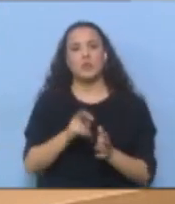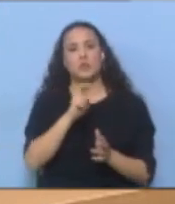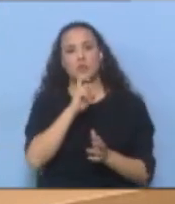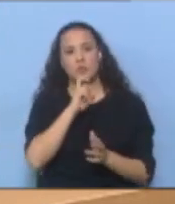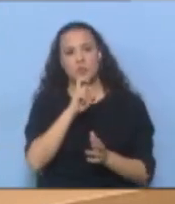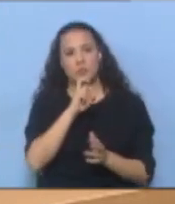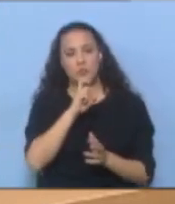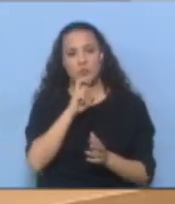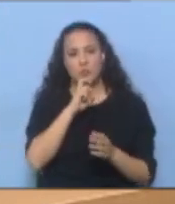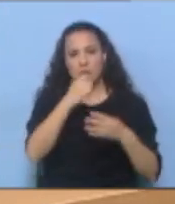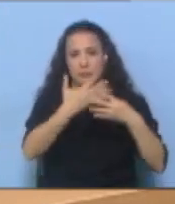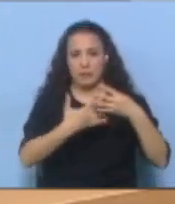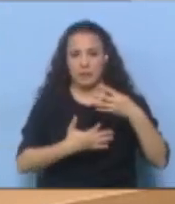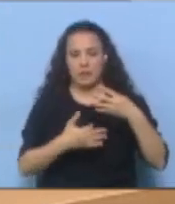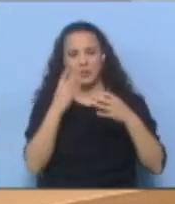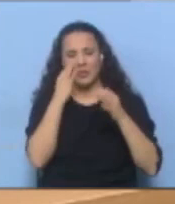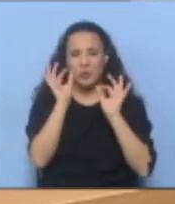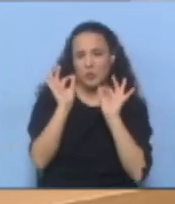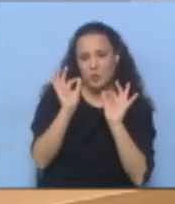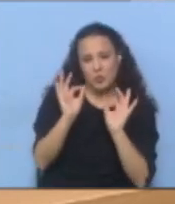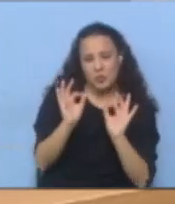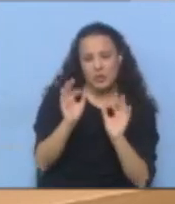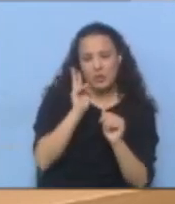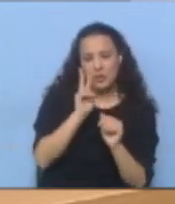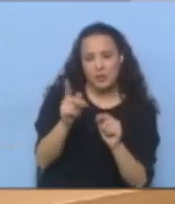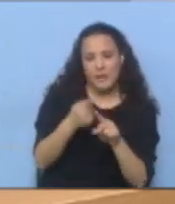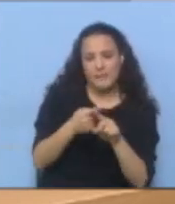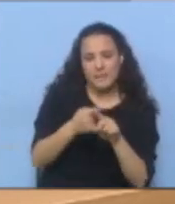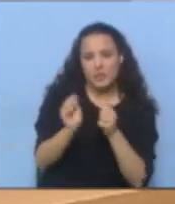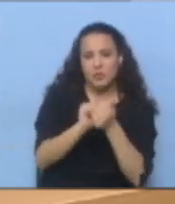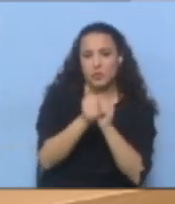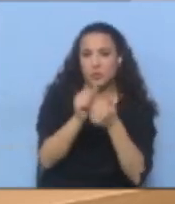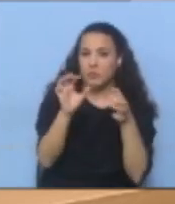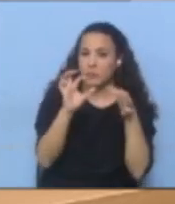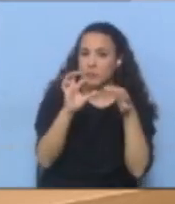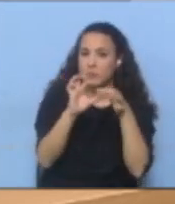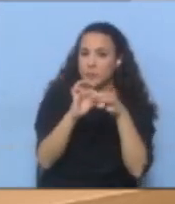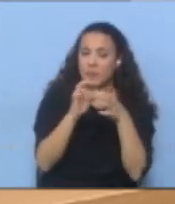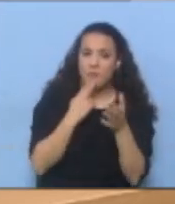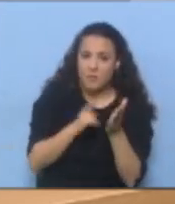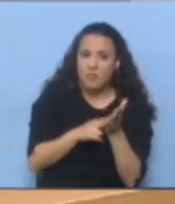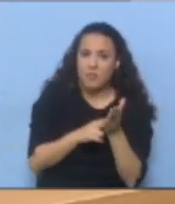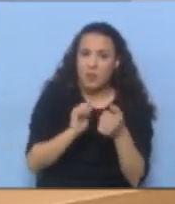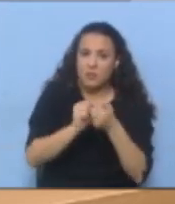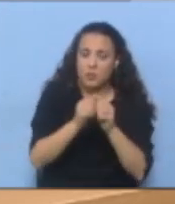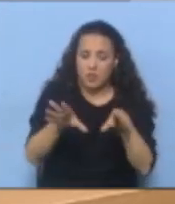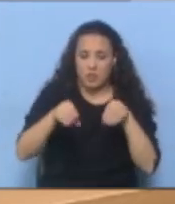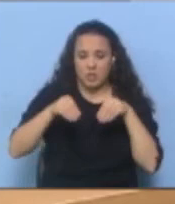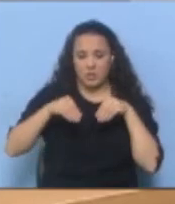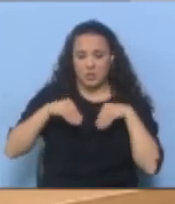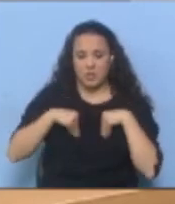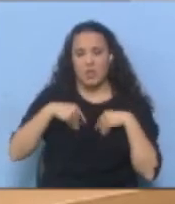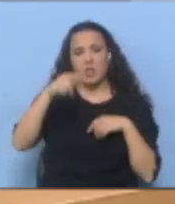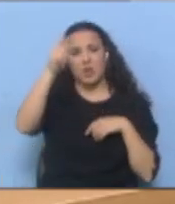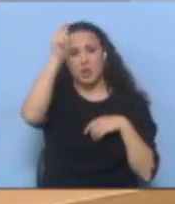com cuidado no sentido de interesse para esta dimensão do desporto, porque realmente é verdade, nós no desporto exercitamos a disciplina,